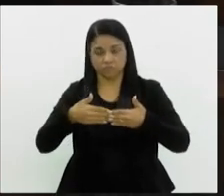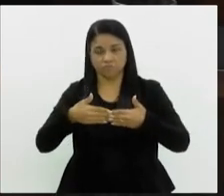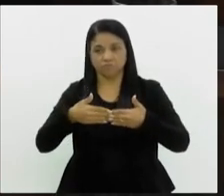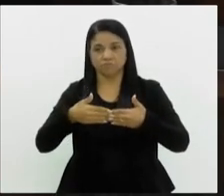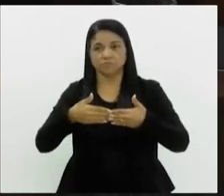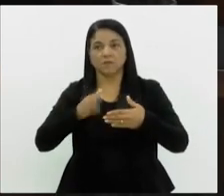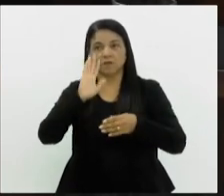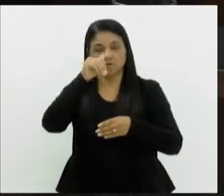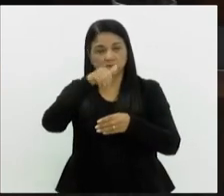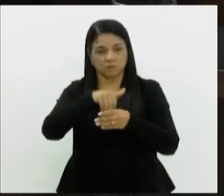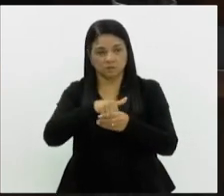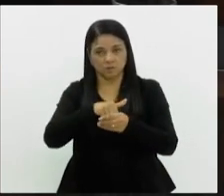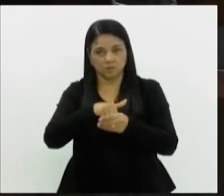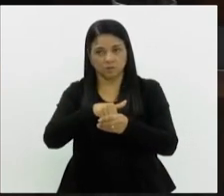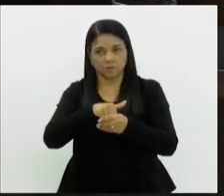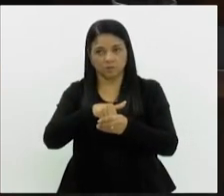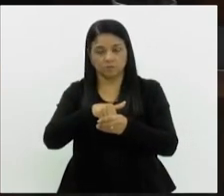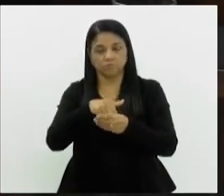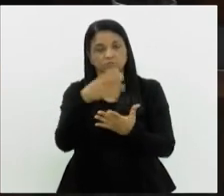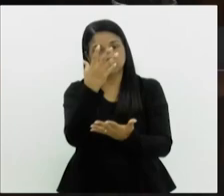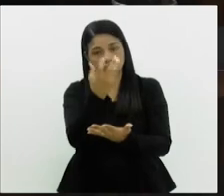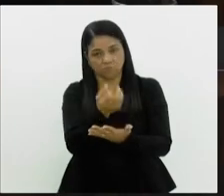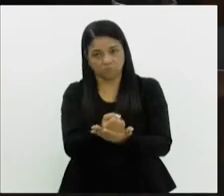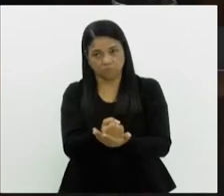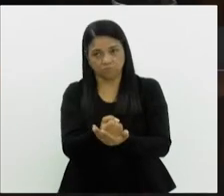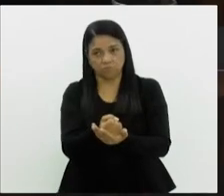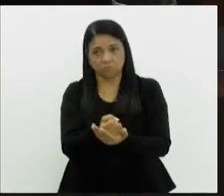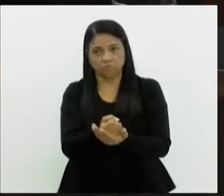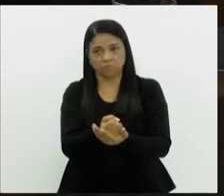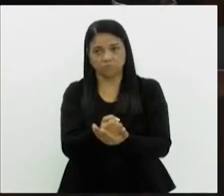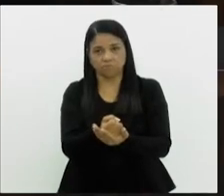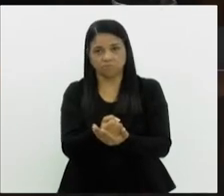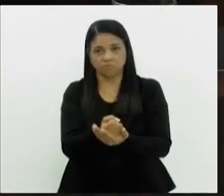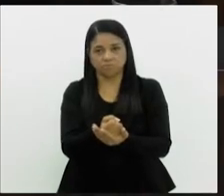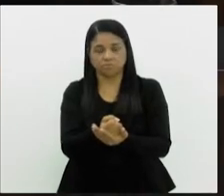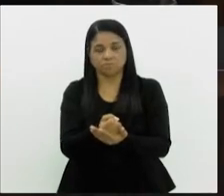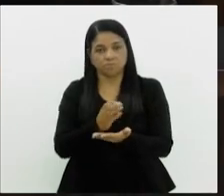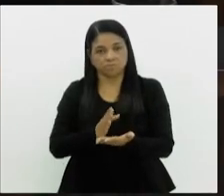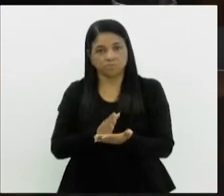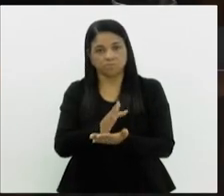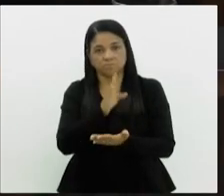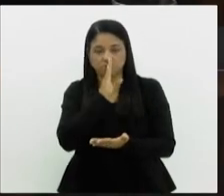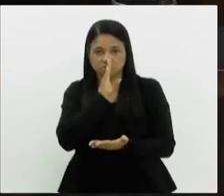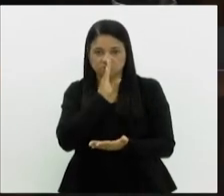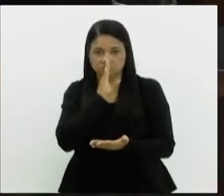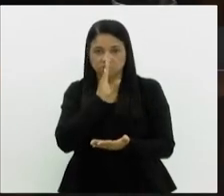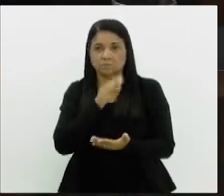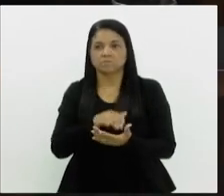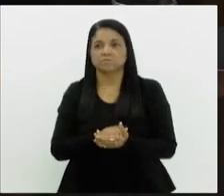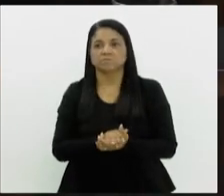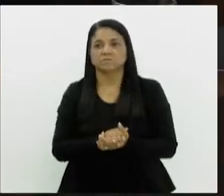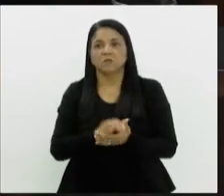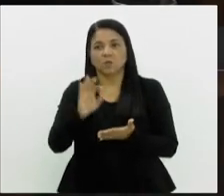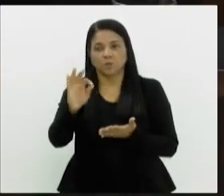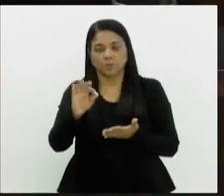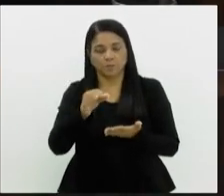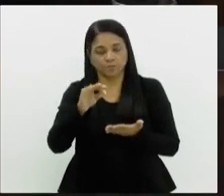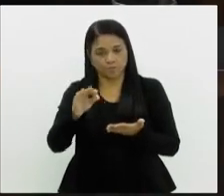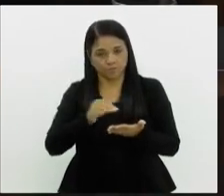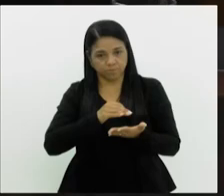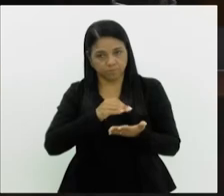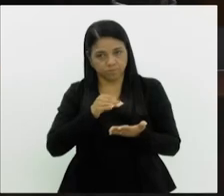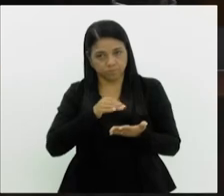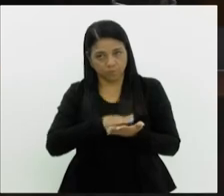discussão, em votação. Os senhores que aprovam, permaneçam como estão, aprovado, vai à